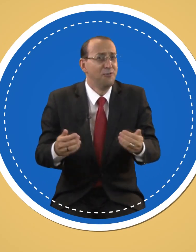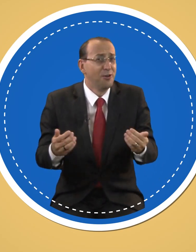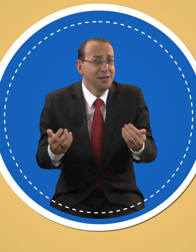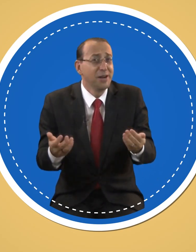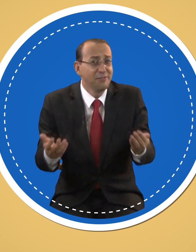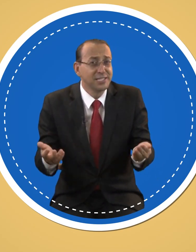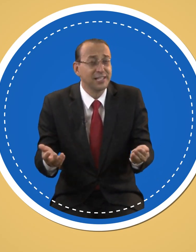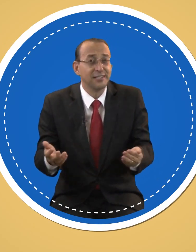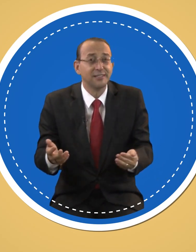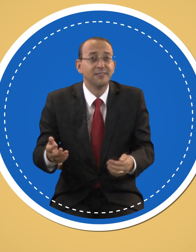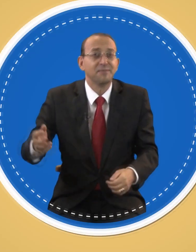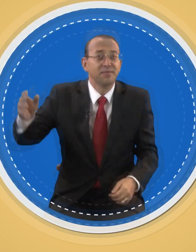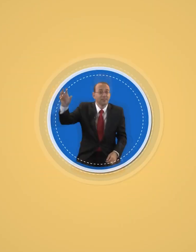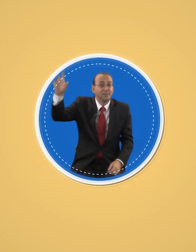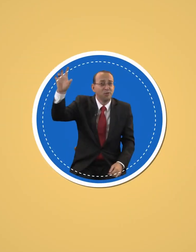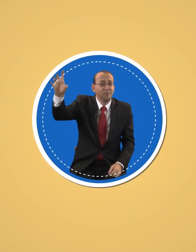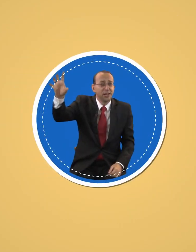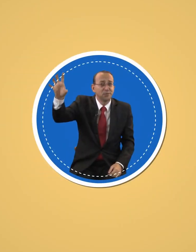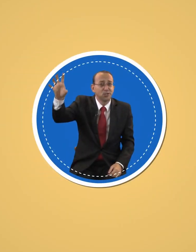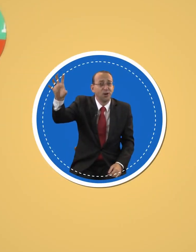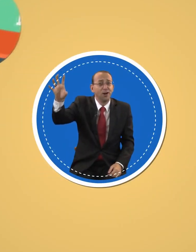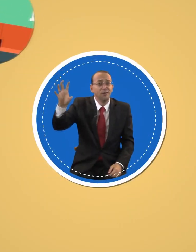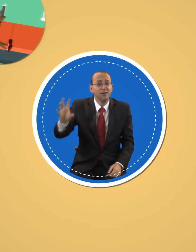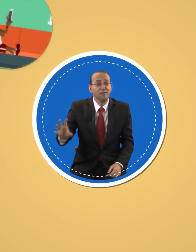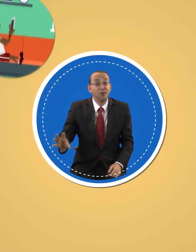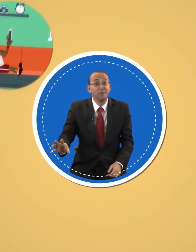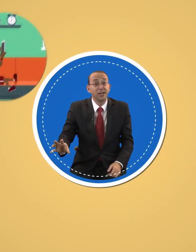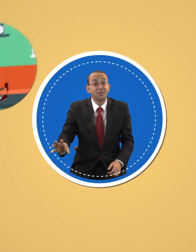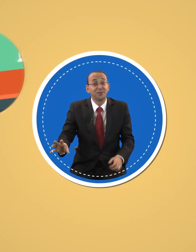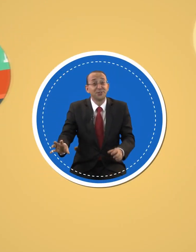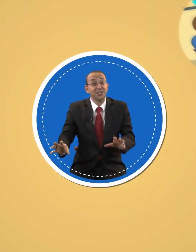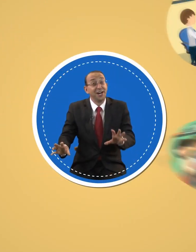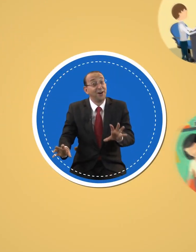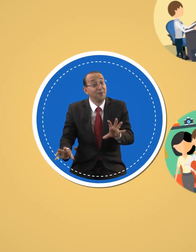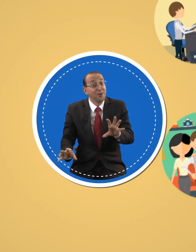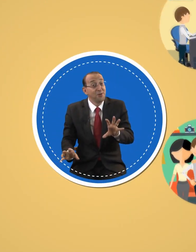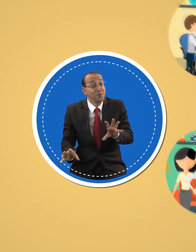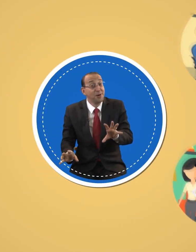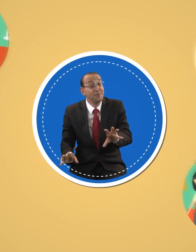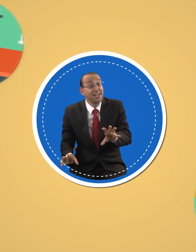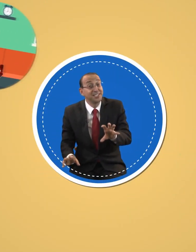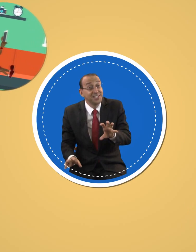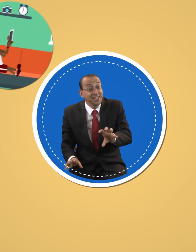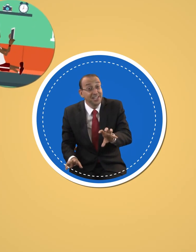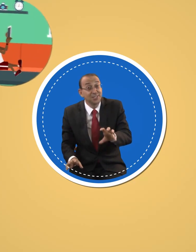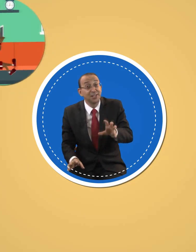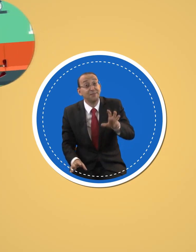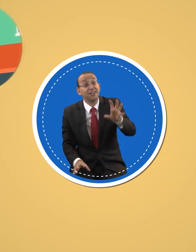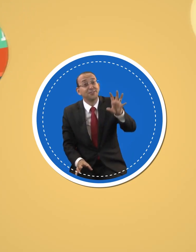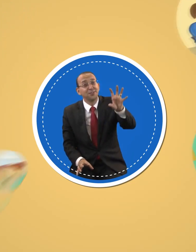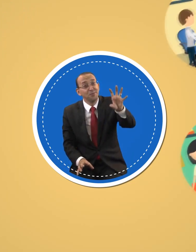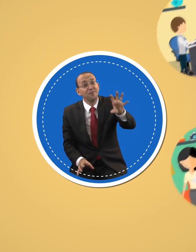e eu vou lembrar você meu ambiente pessoal meu ambiente profissional o meu ambiente de